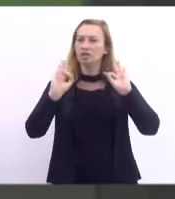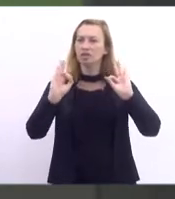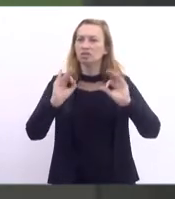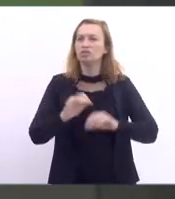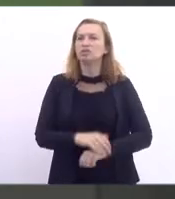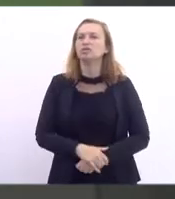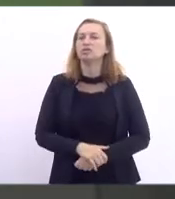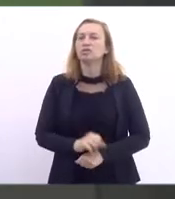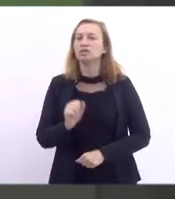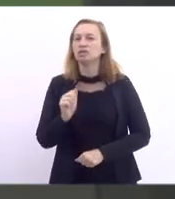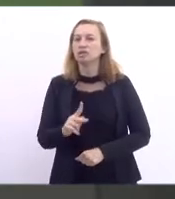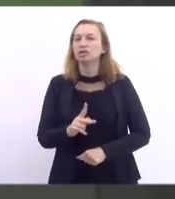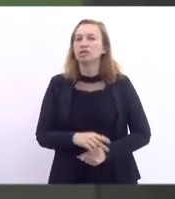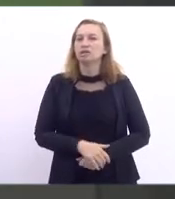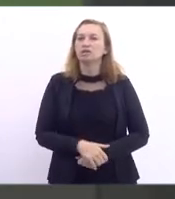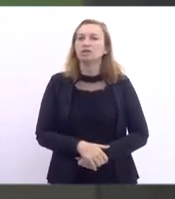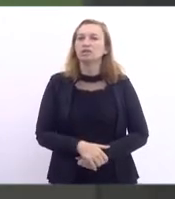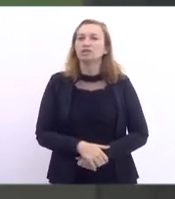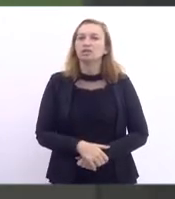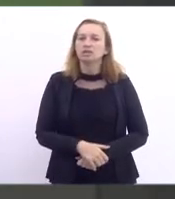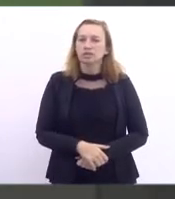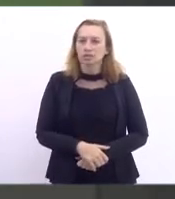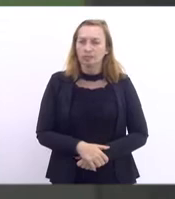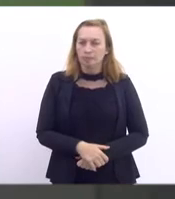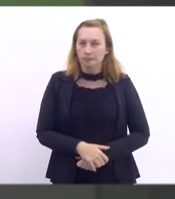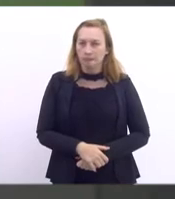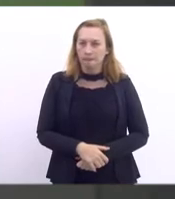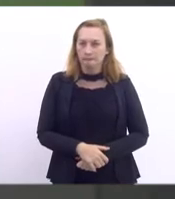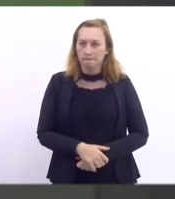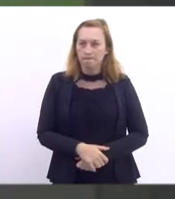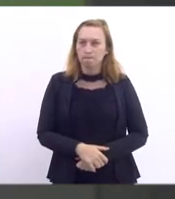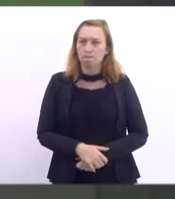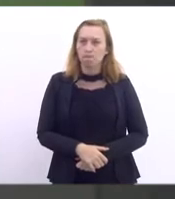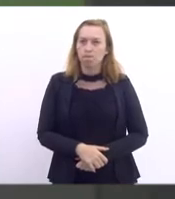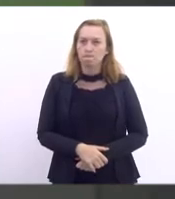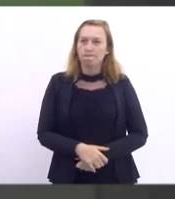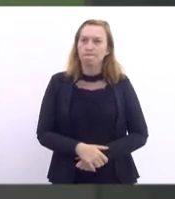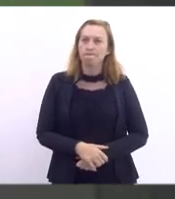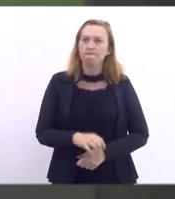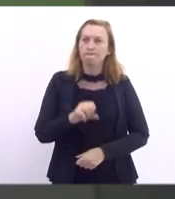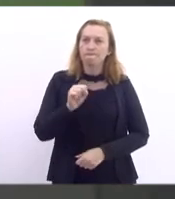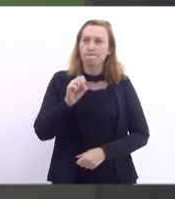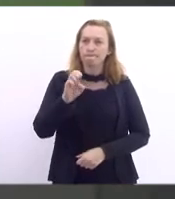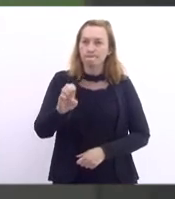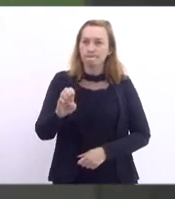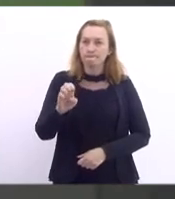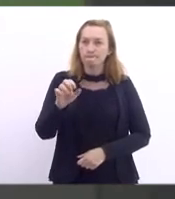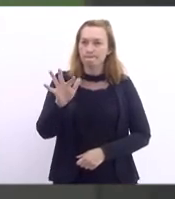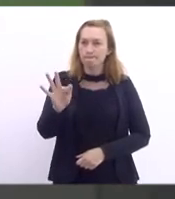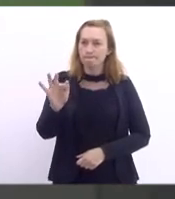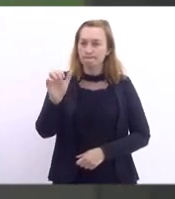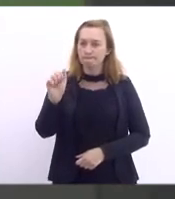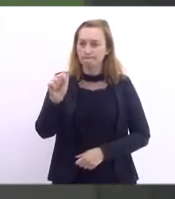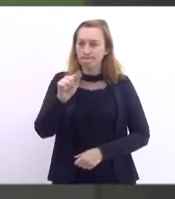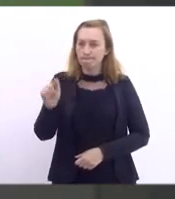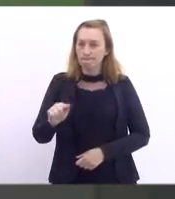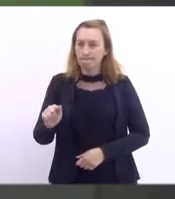OK tá O jurisdicionado foi cê faz isso é obra é